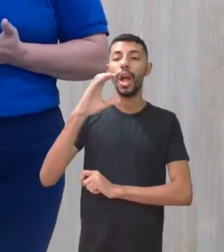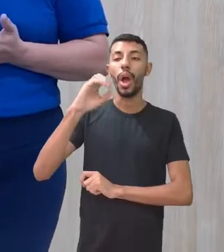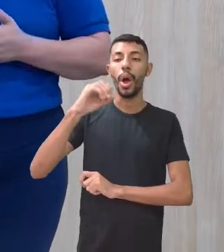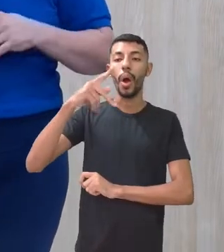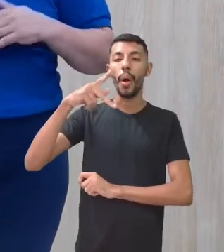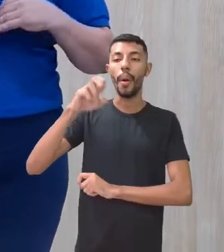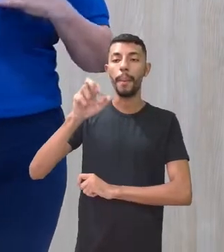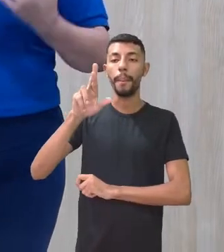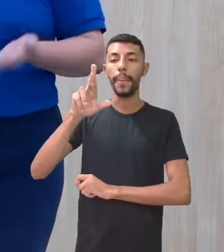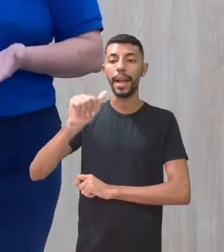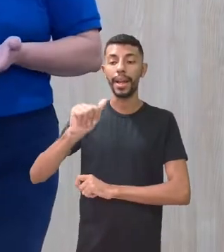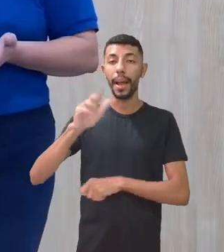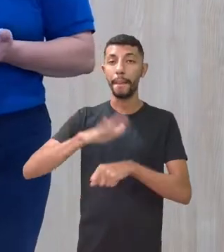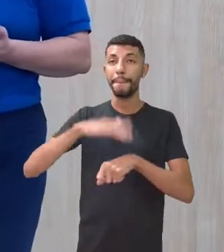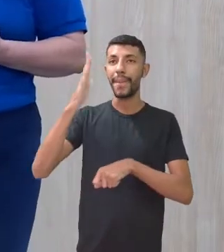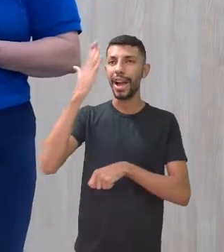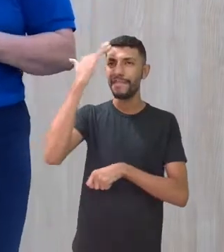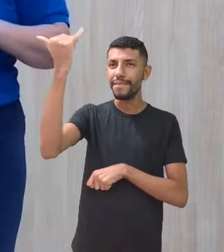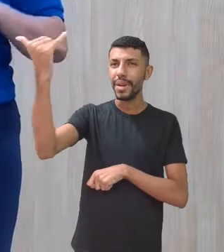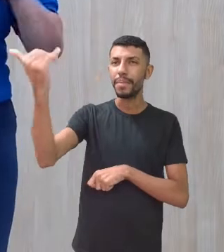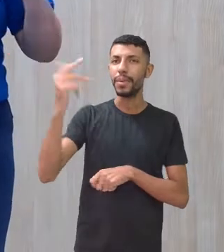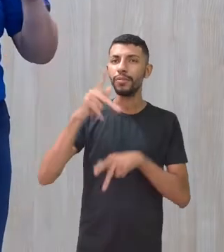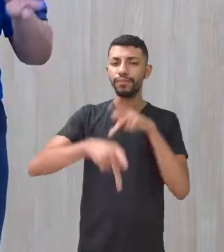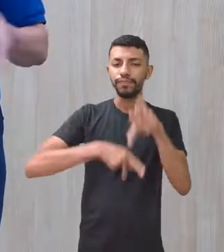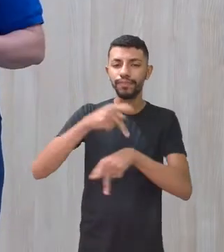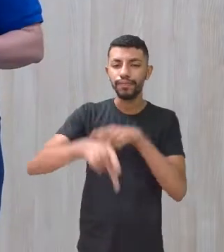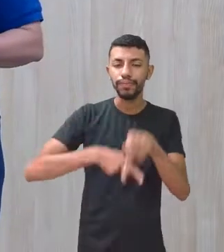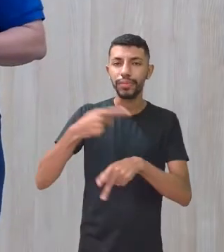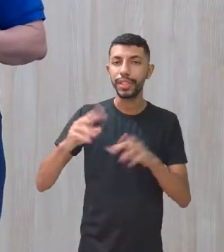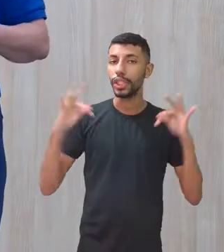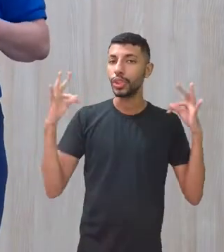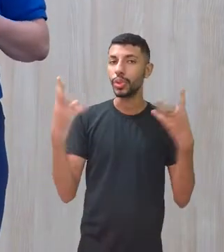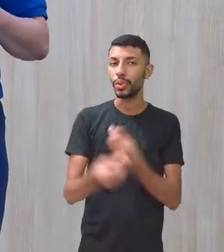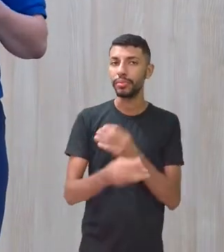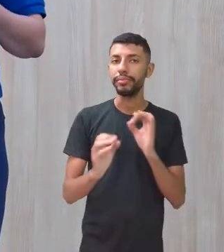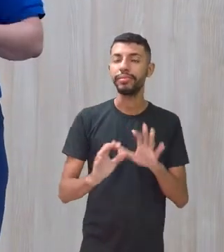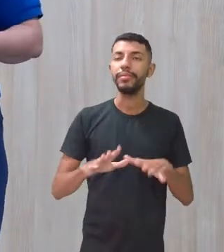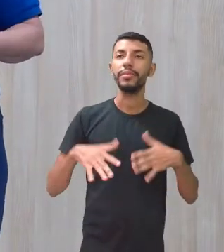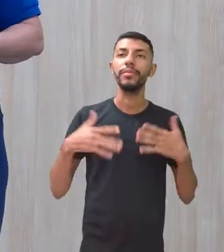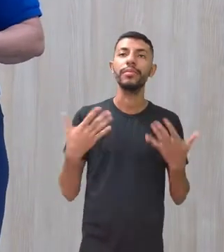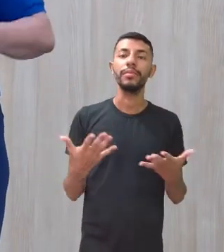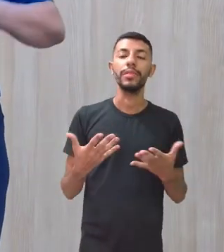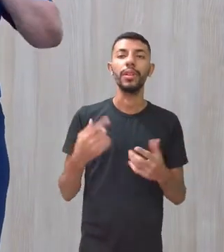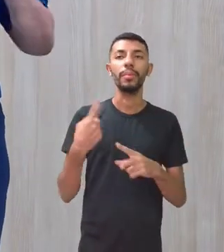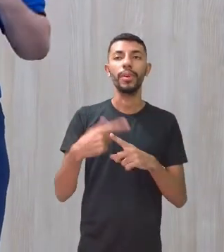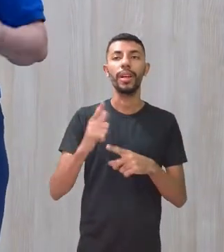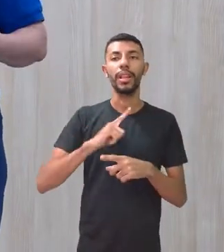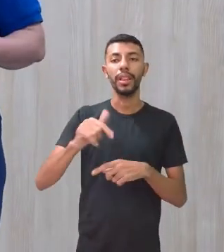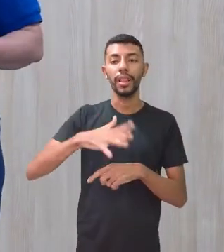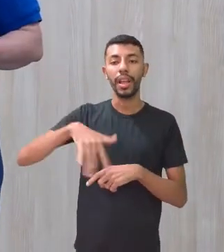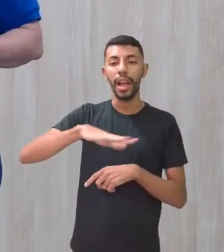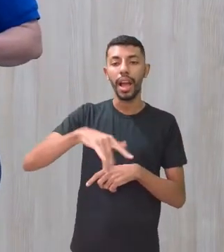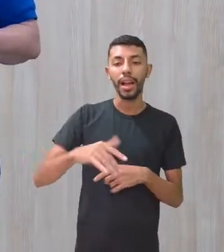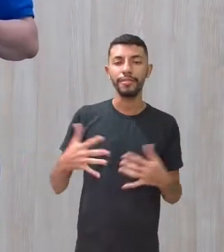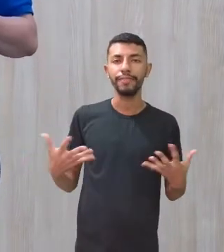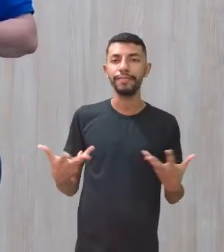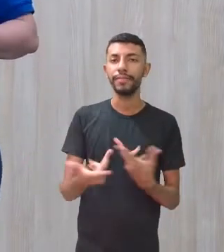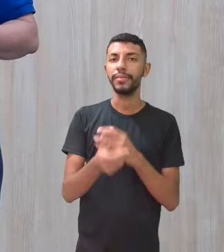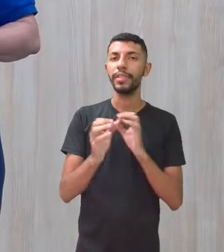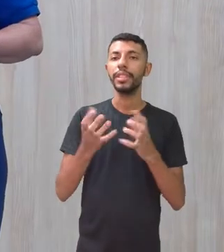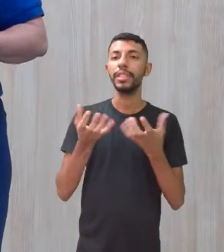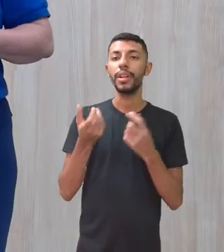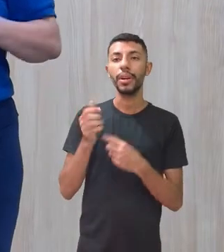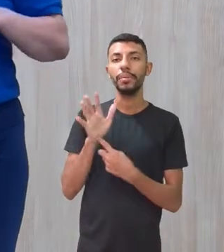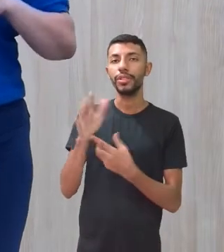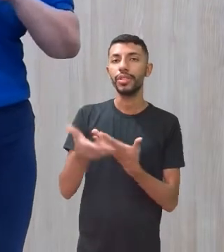considerada a ópera mais popular, né, de todas, porque ela realmente tem áreas incríveis. E eu quis trazer